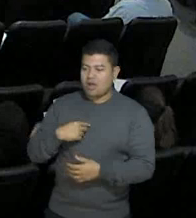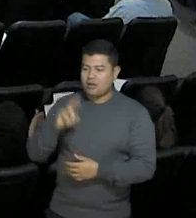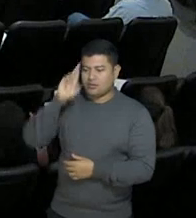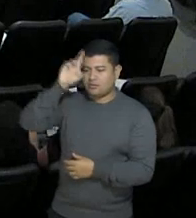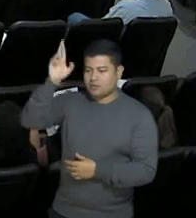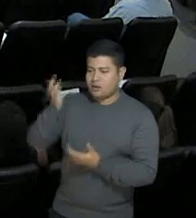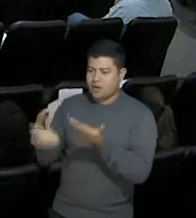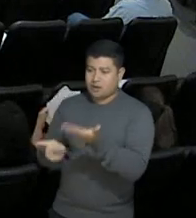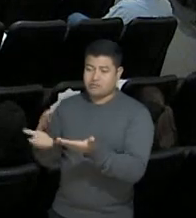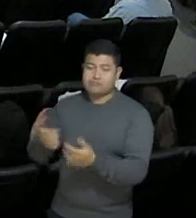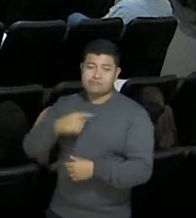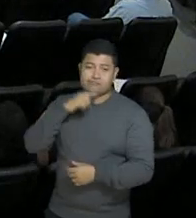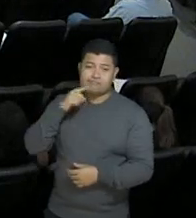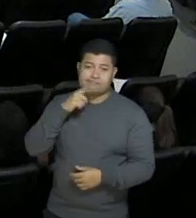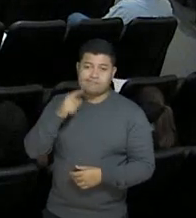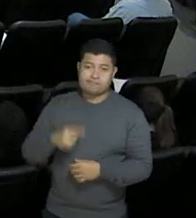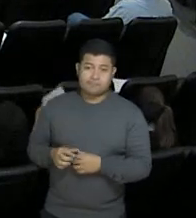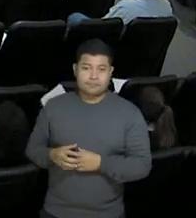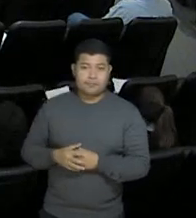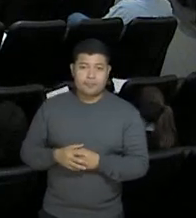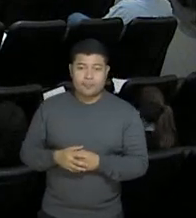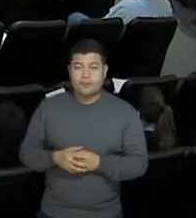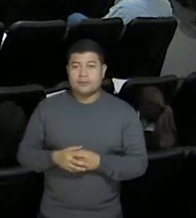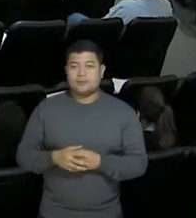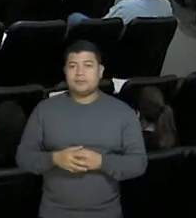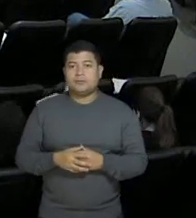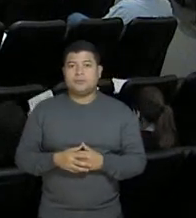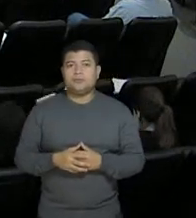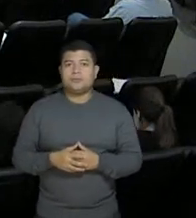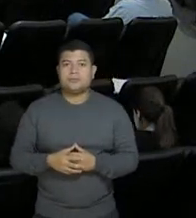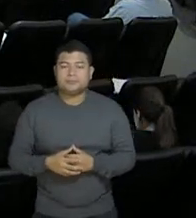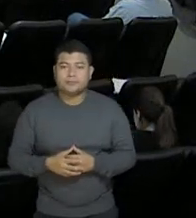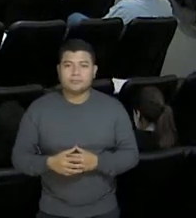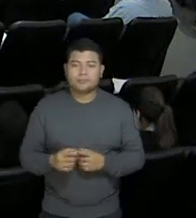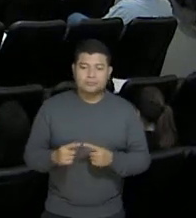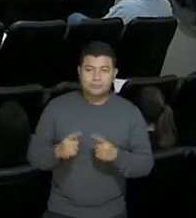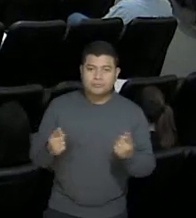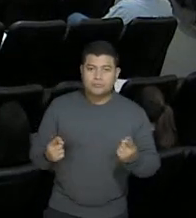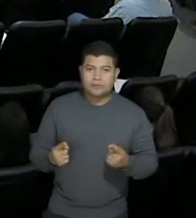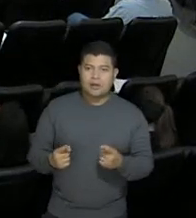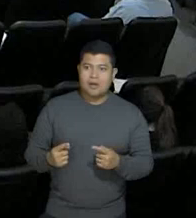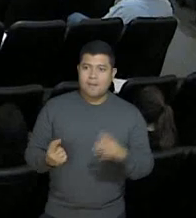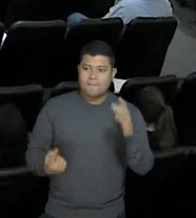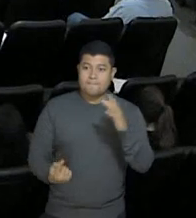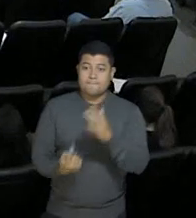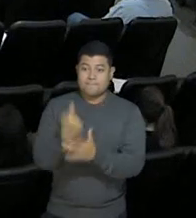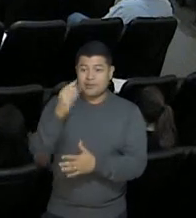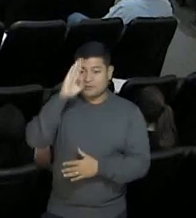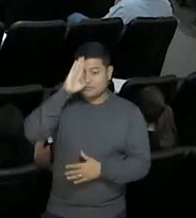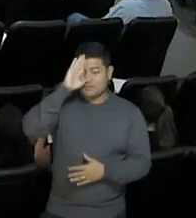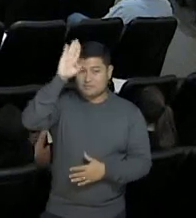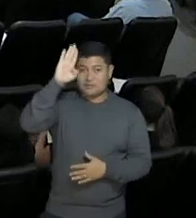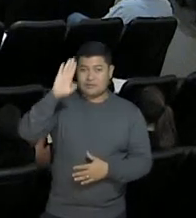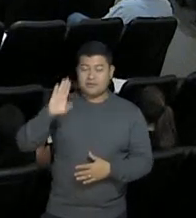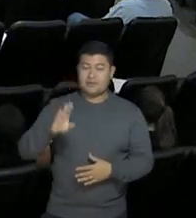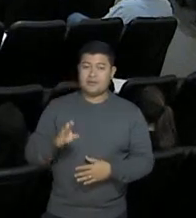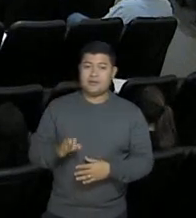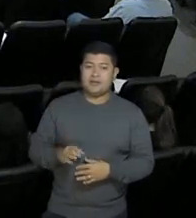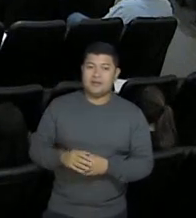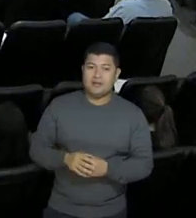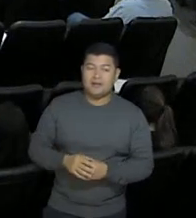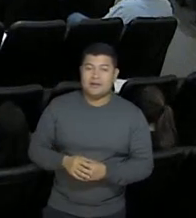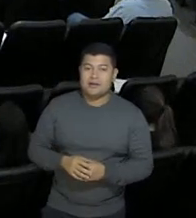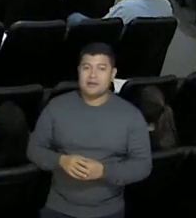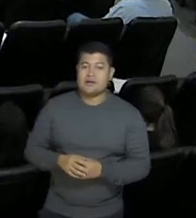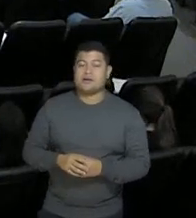Bom, vamos aos passos. Como é que eu acesso o CEDRA? É a pergunta top trends do nosso WhatsApp, dos nossos telefones,